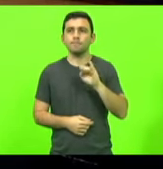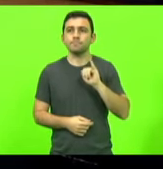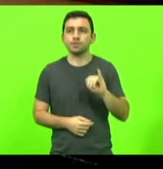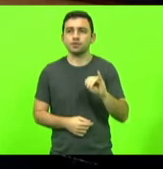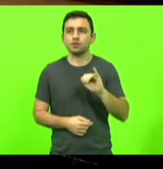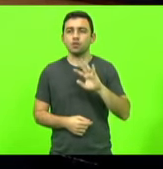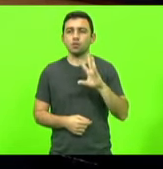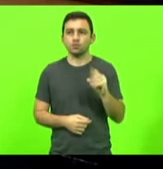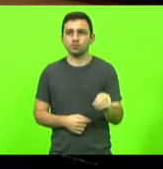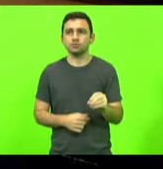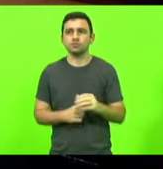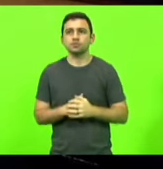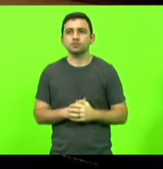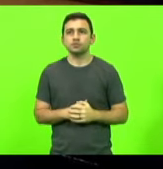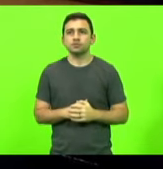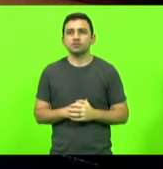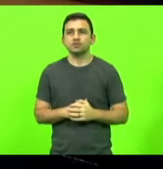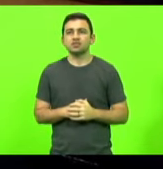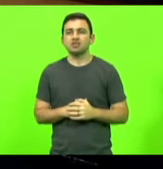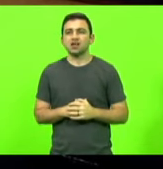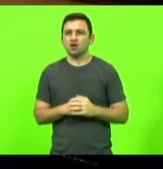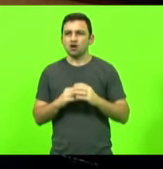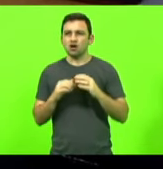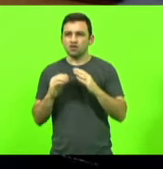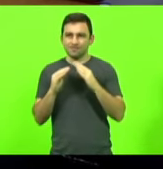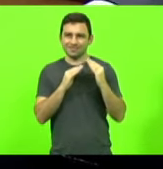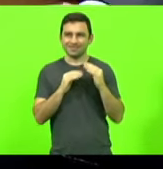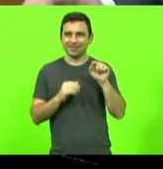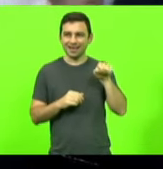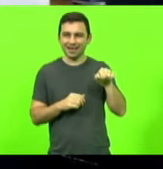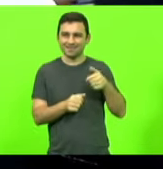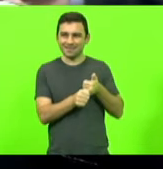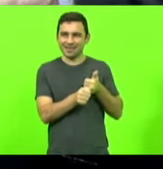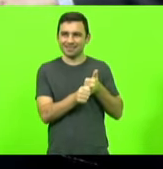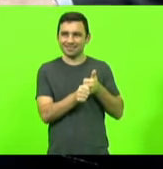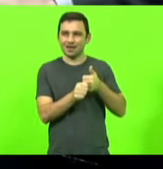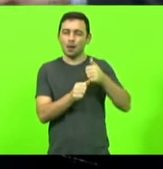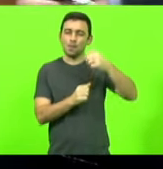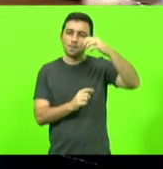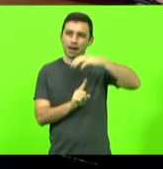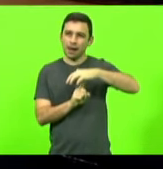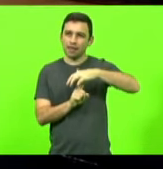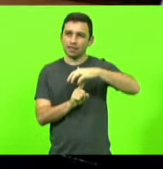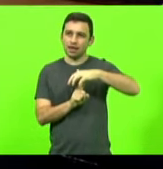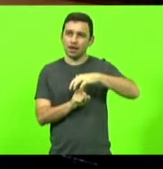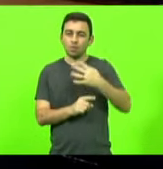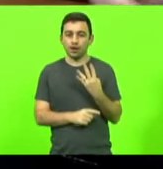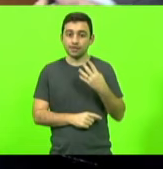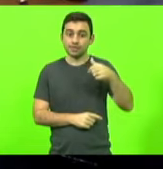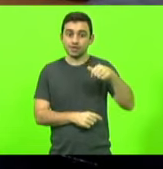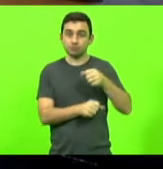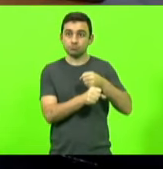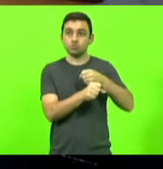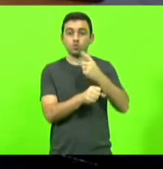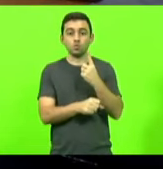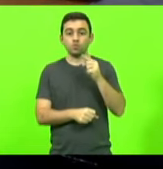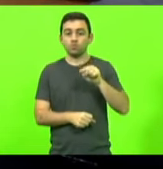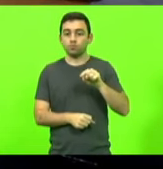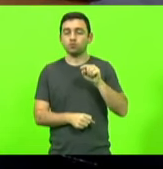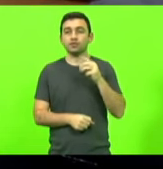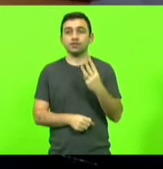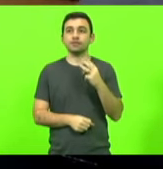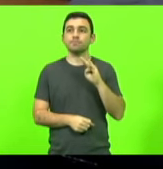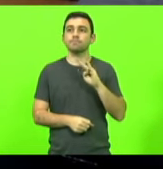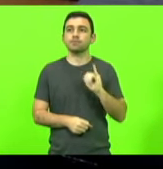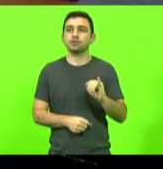Quando os nossos vizinhos aqui, o Paraná tem 47 obras, 1,3 bi, e o Rio Grande do